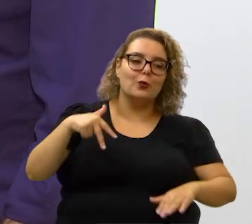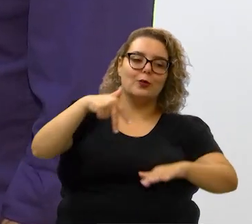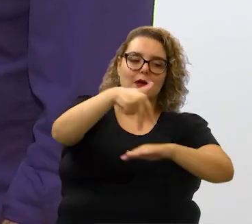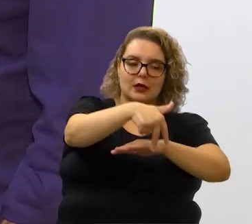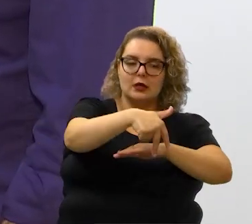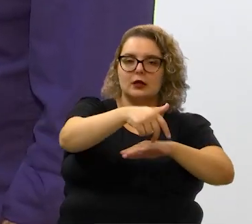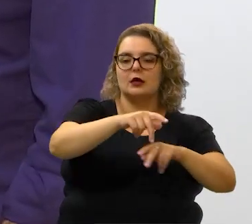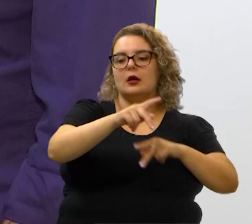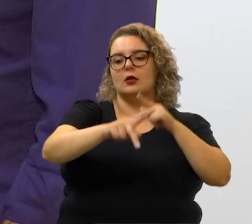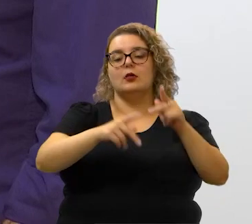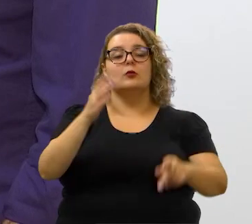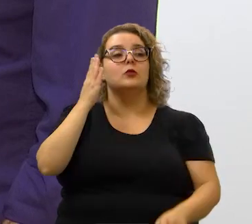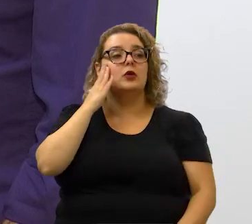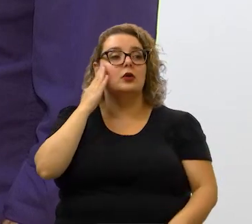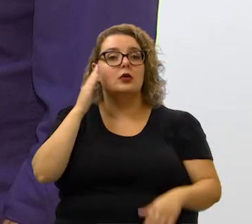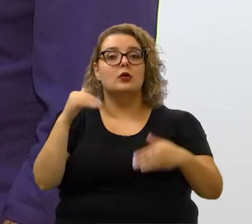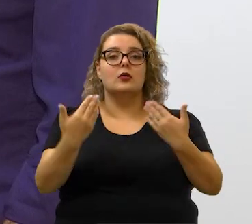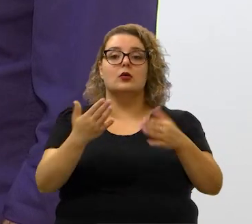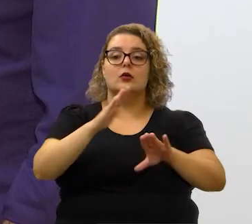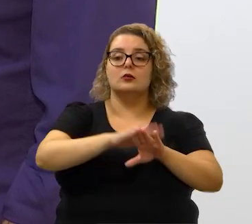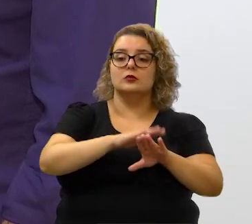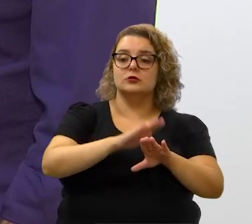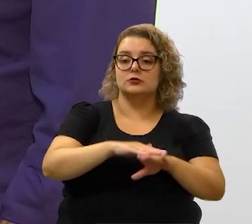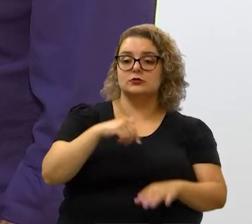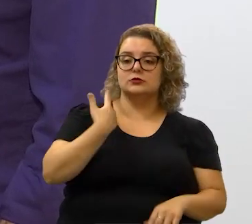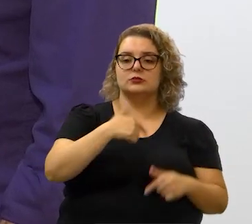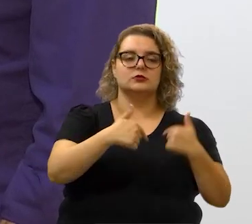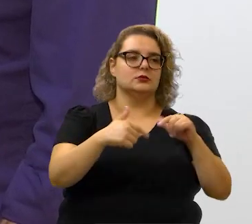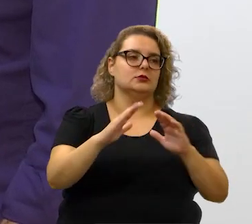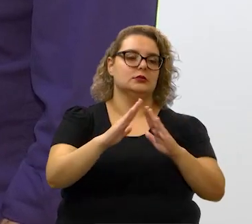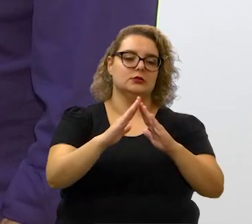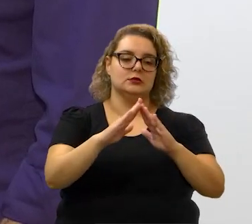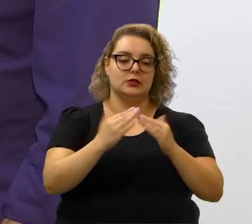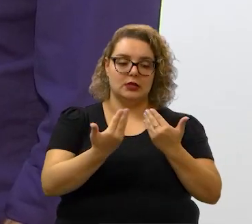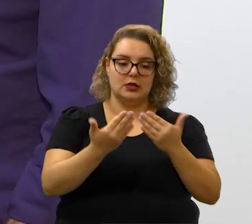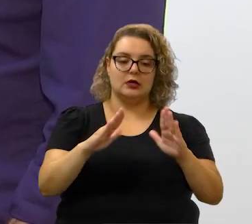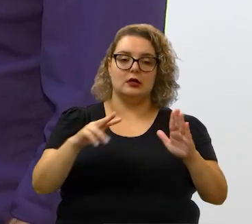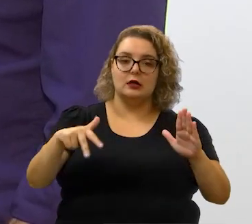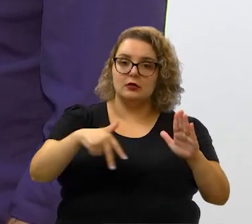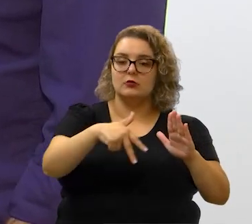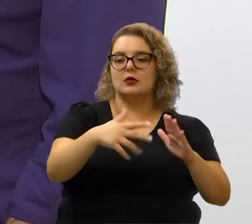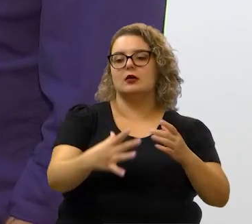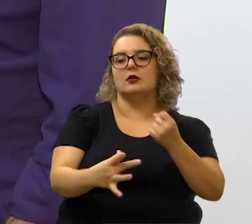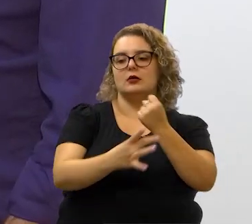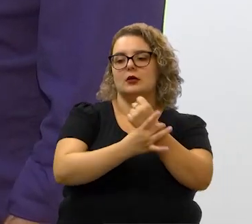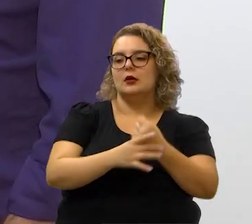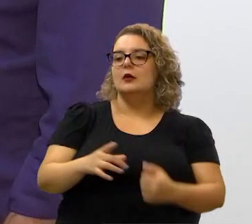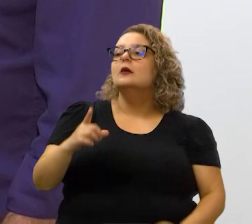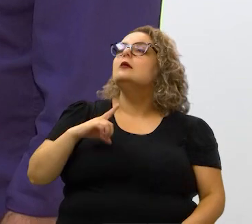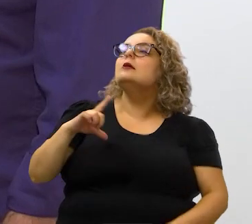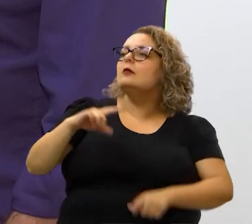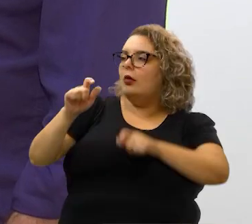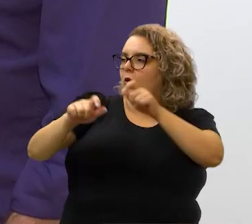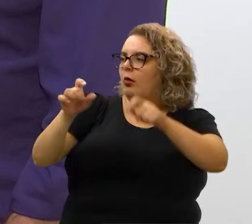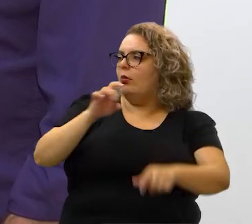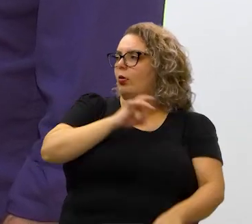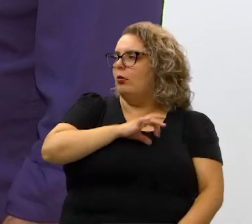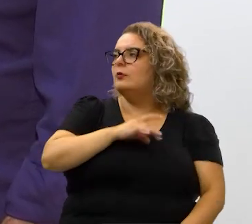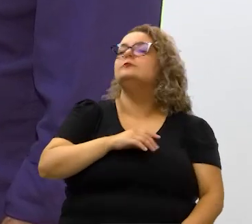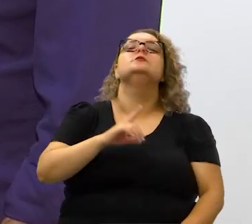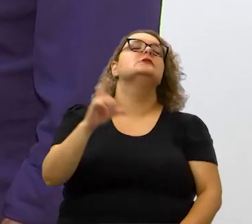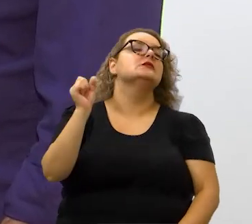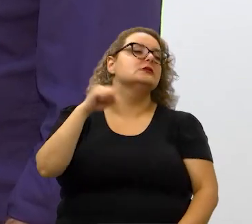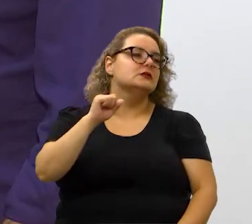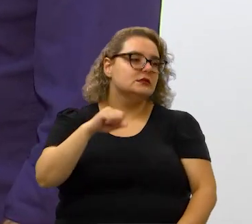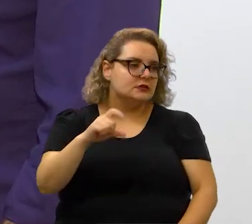Eu acho que é a população entender qual que é a função do nosso trabalho e abrir as portas com segurança. Porque tem muita gente que tem medo,